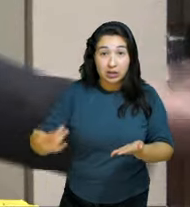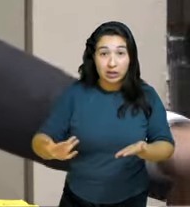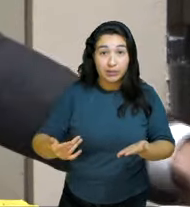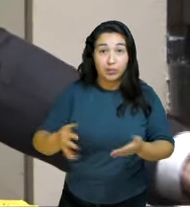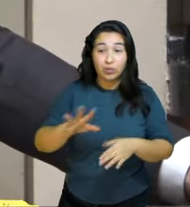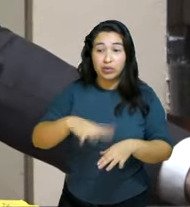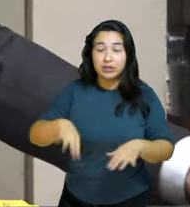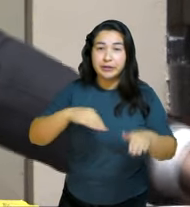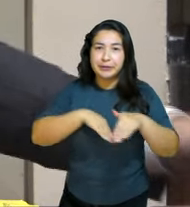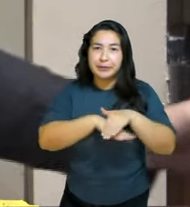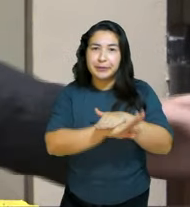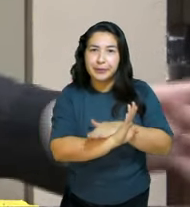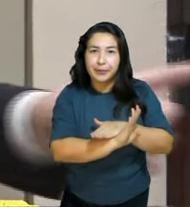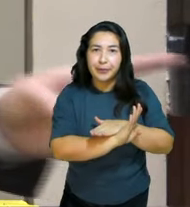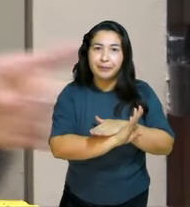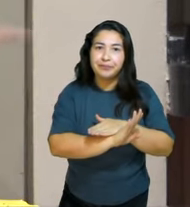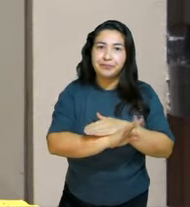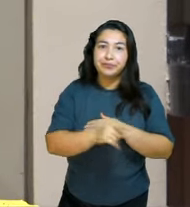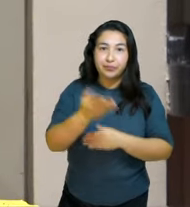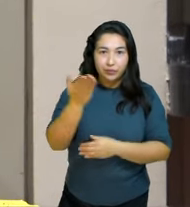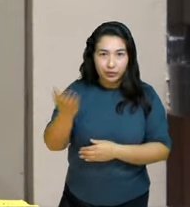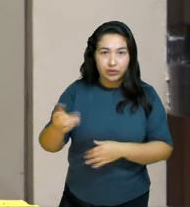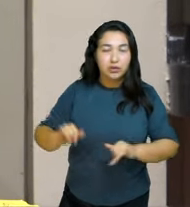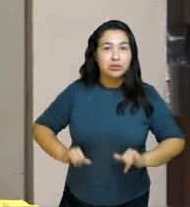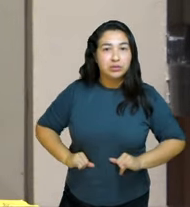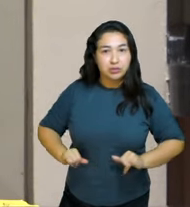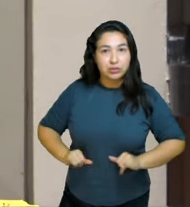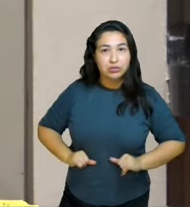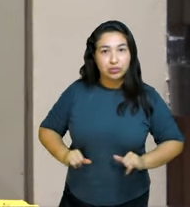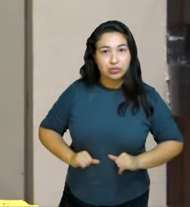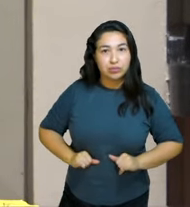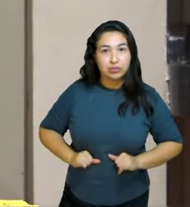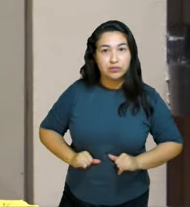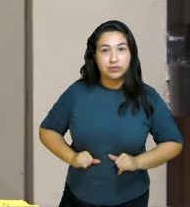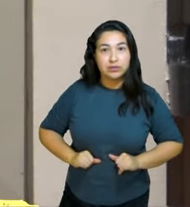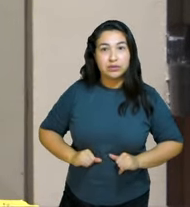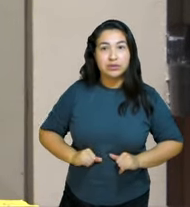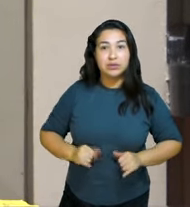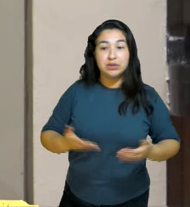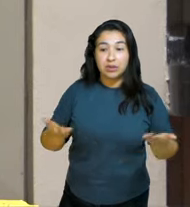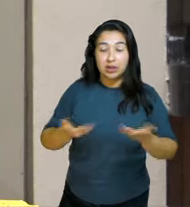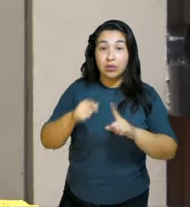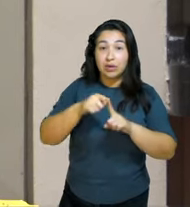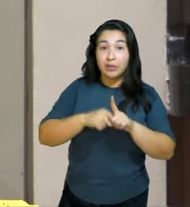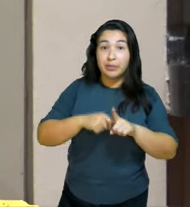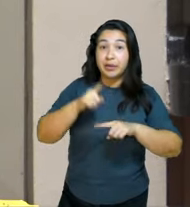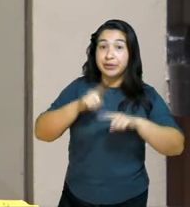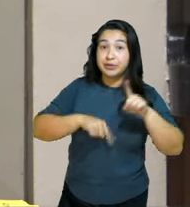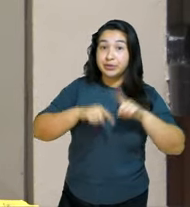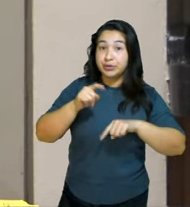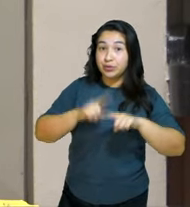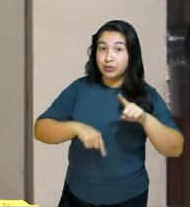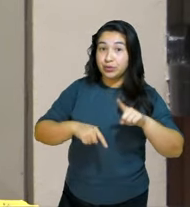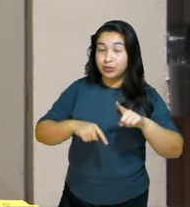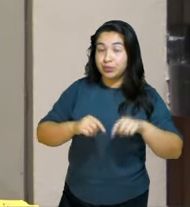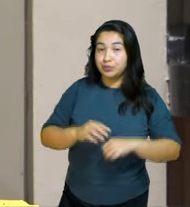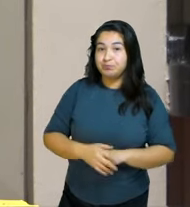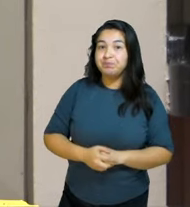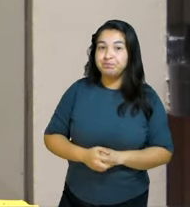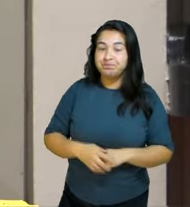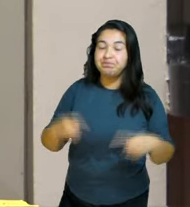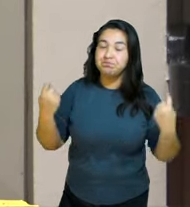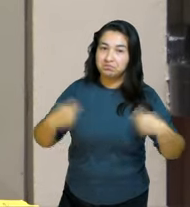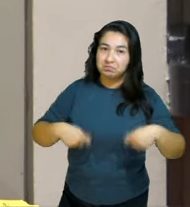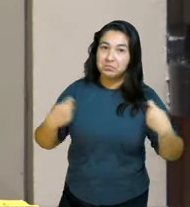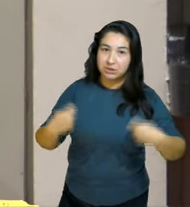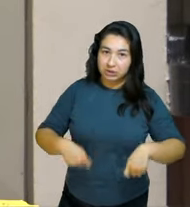tem sofrido, presidente, as consequências disso, sentaram literalmente em cima, e nós estamos no mês de junho, 6 meses já se passaram. Então, a gente precisa